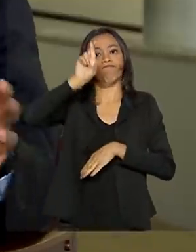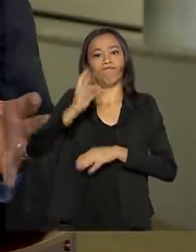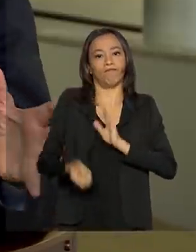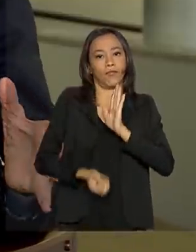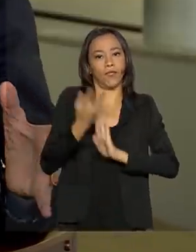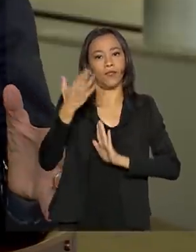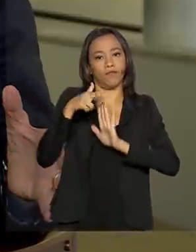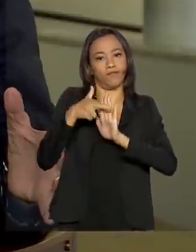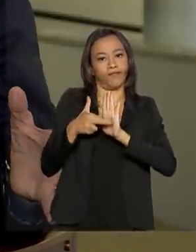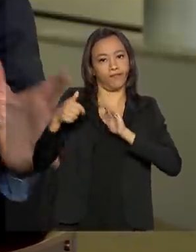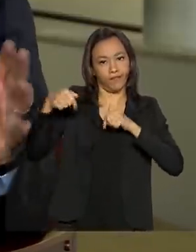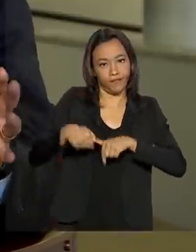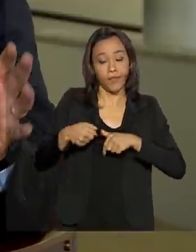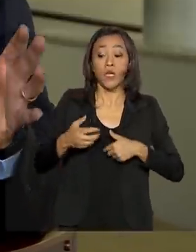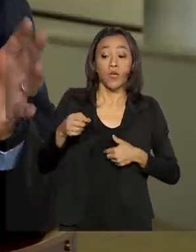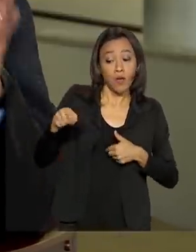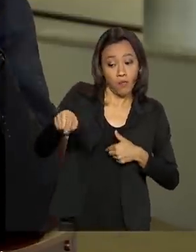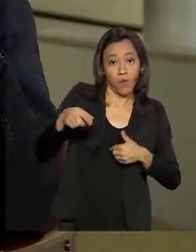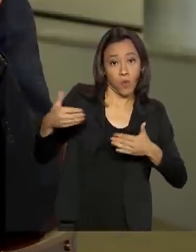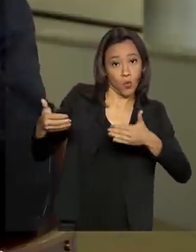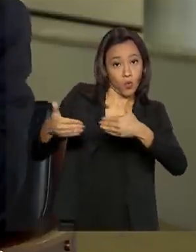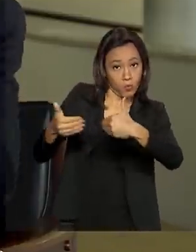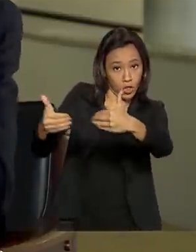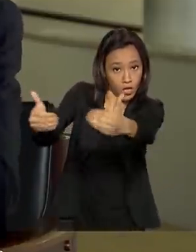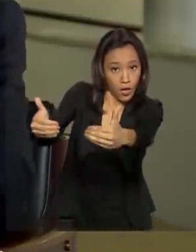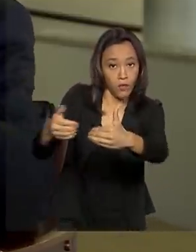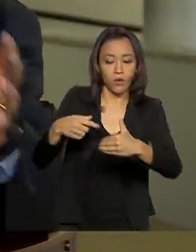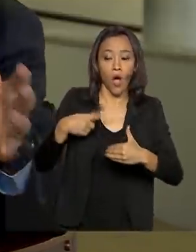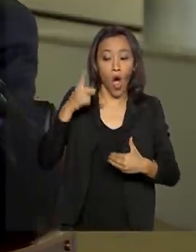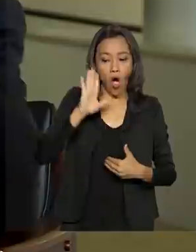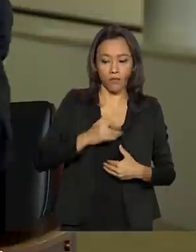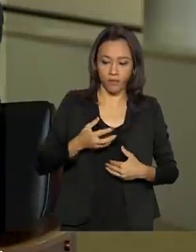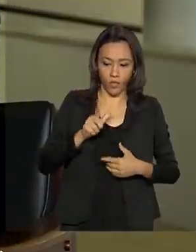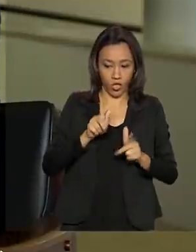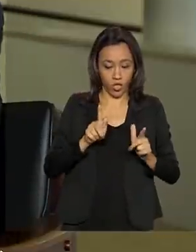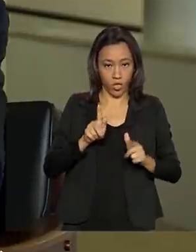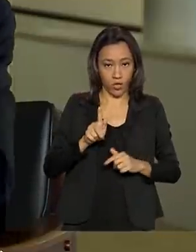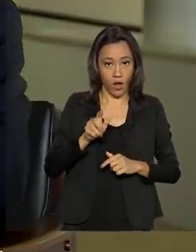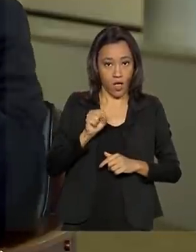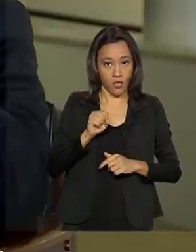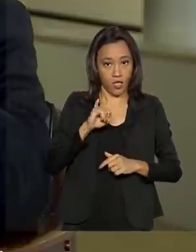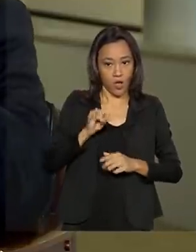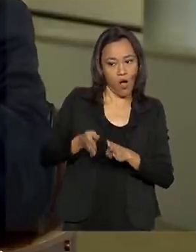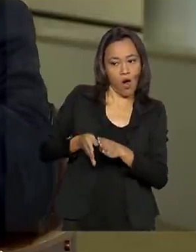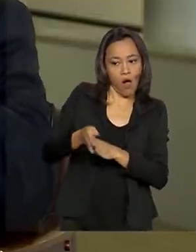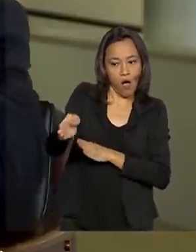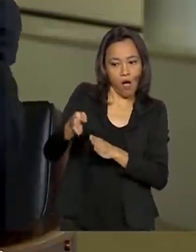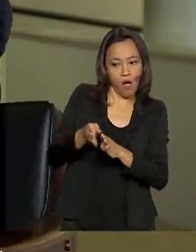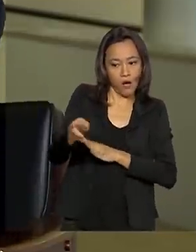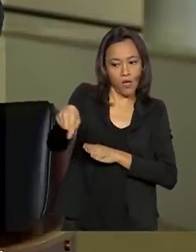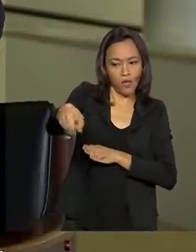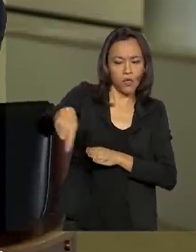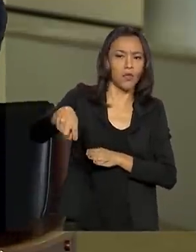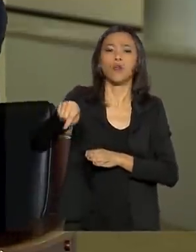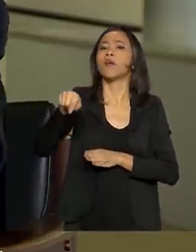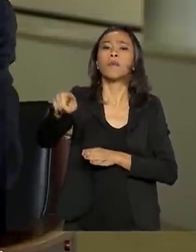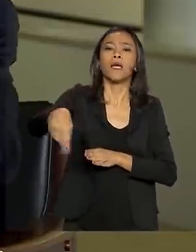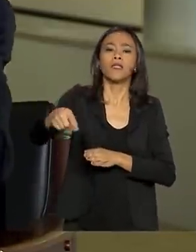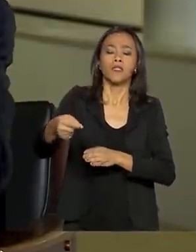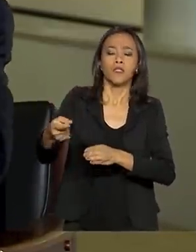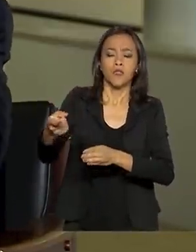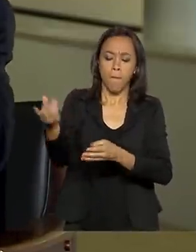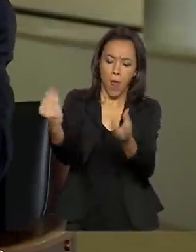ministérios, eles são praticamente orientados e são obrigados a traçar as